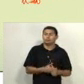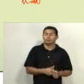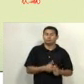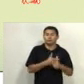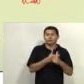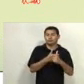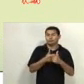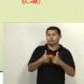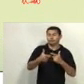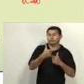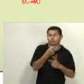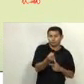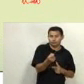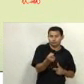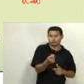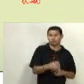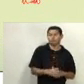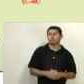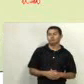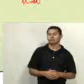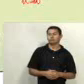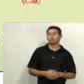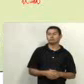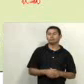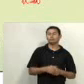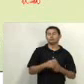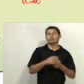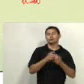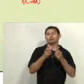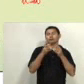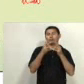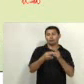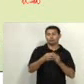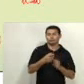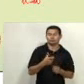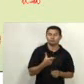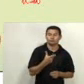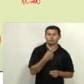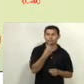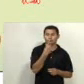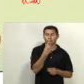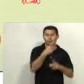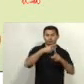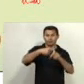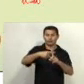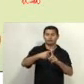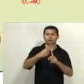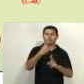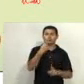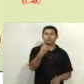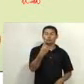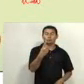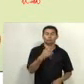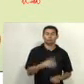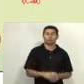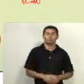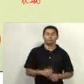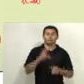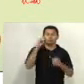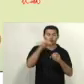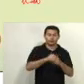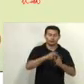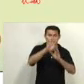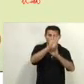média, dividido por 20 pelo desvio padrão, eu tenho o valor de mais 1. Se eu pegar